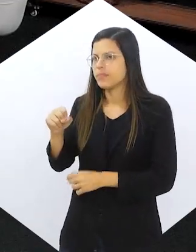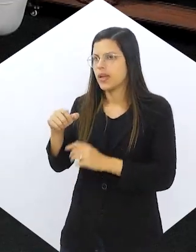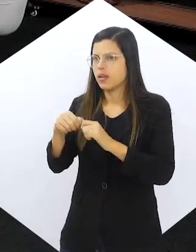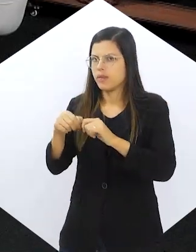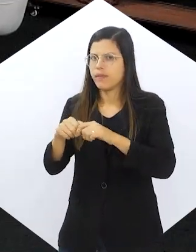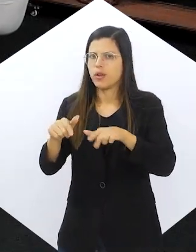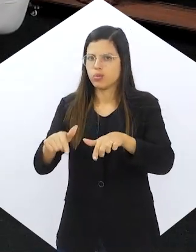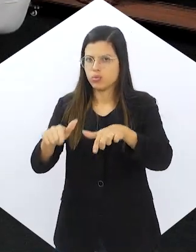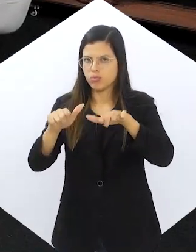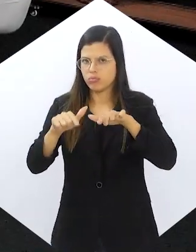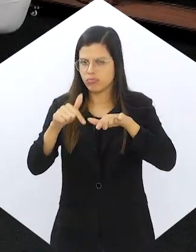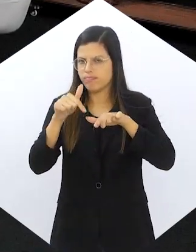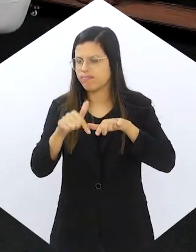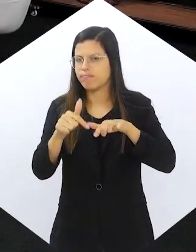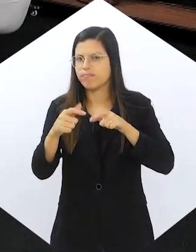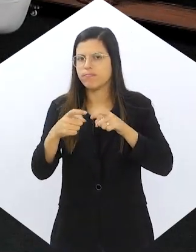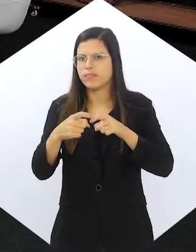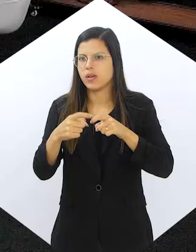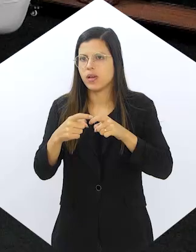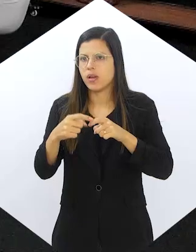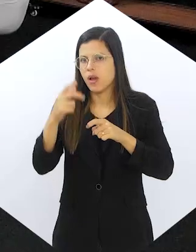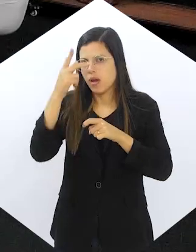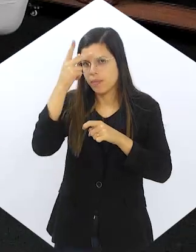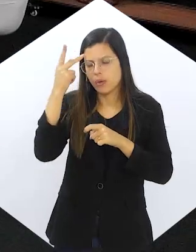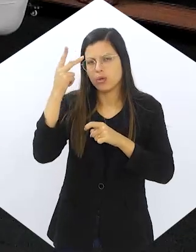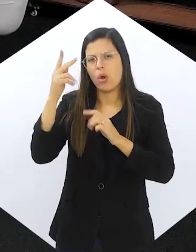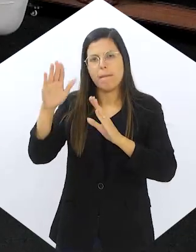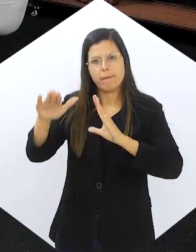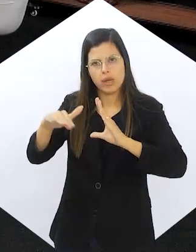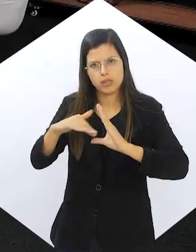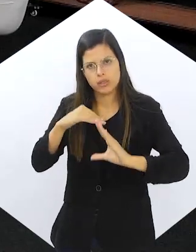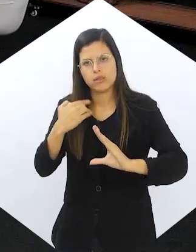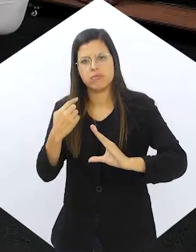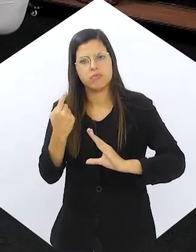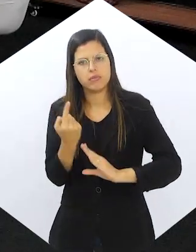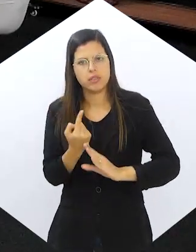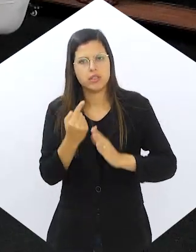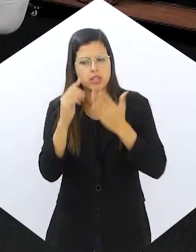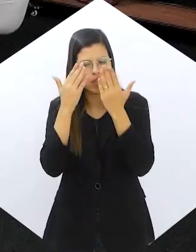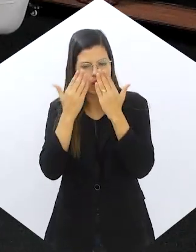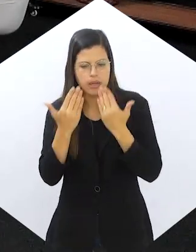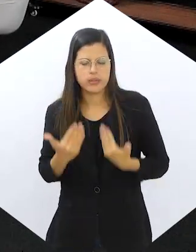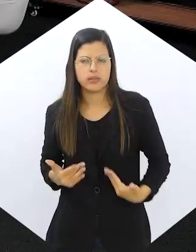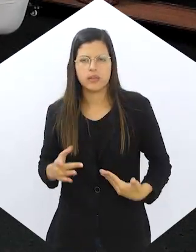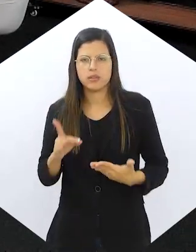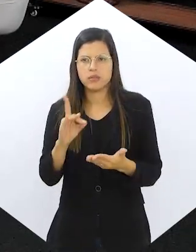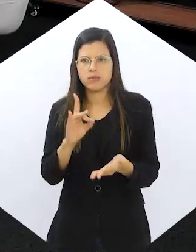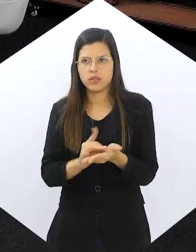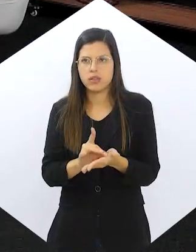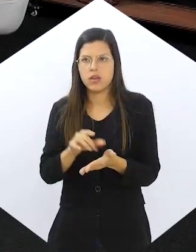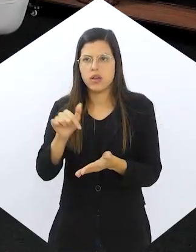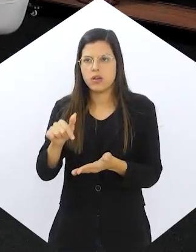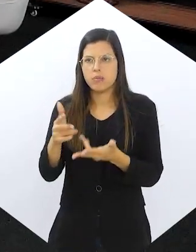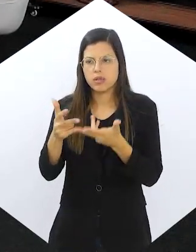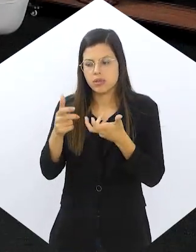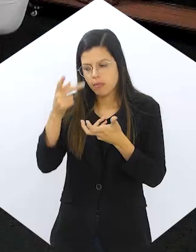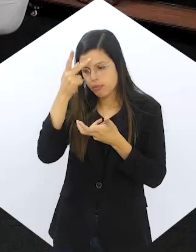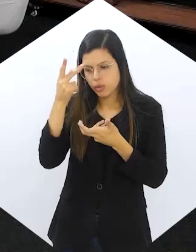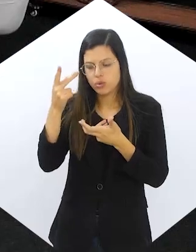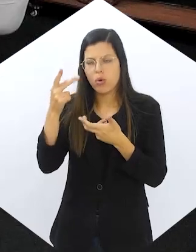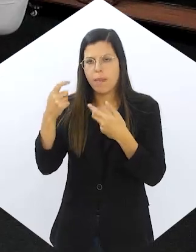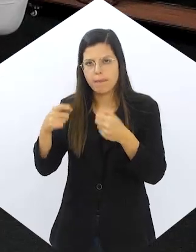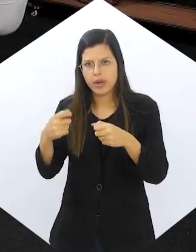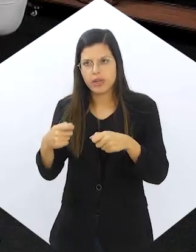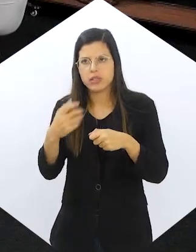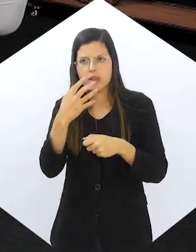Pode, tá. Aí ele faz um laudo que a pessoa precisa mandar pra gente ver realmente que aquela pessoa tem a